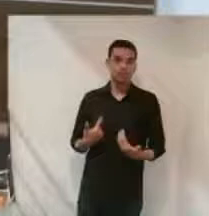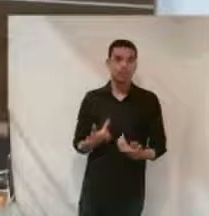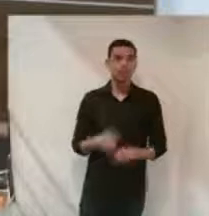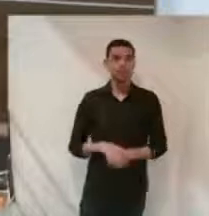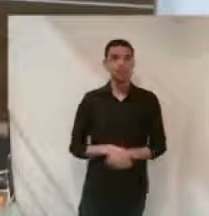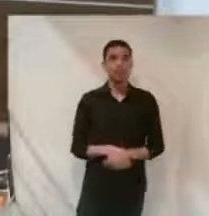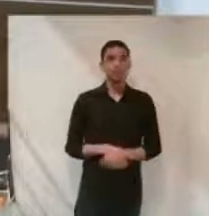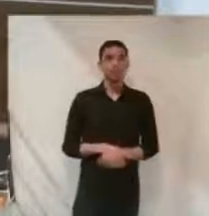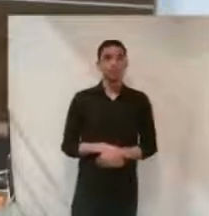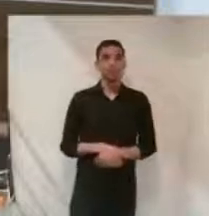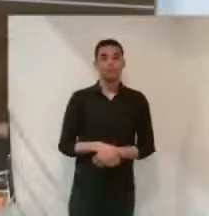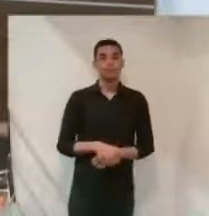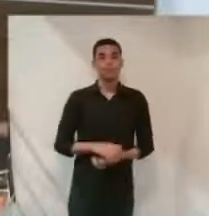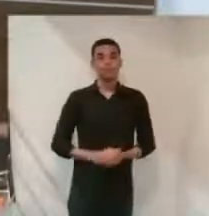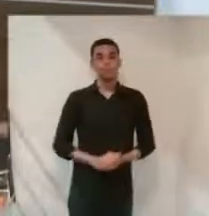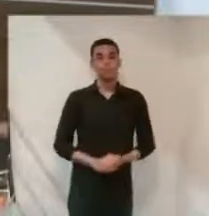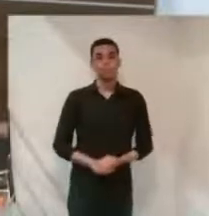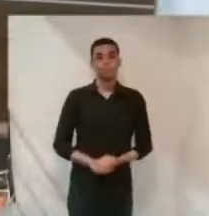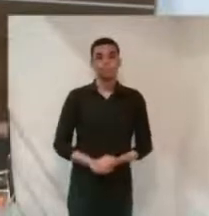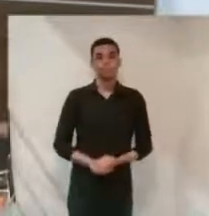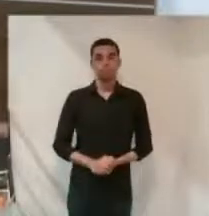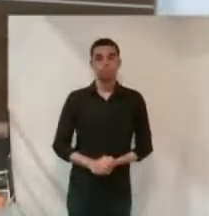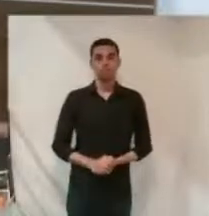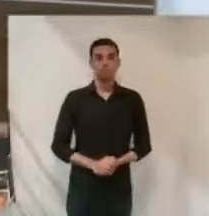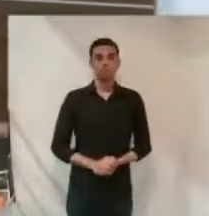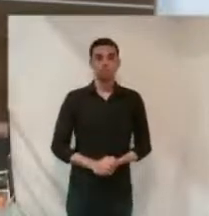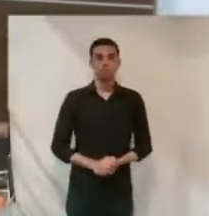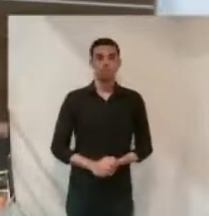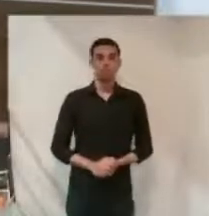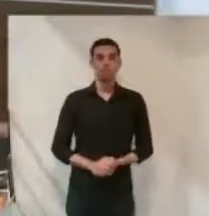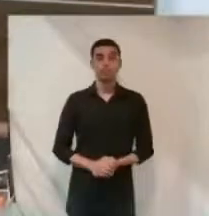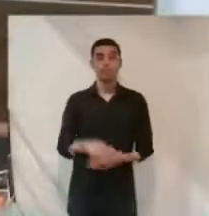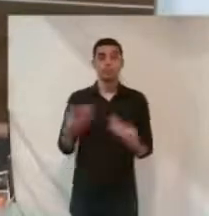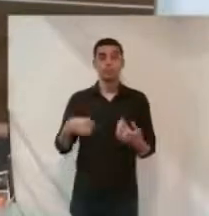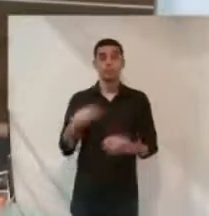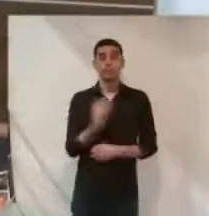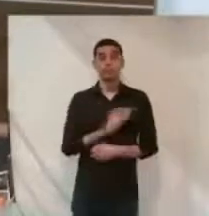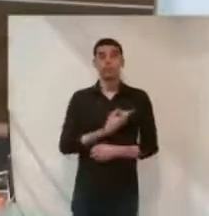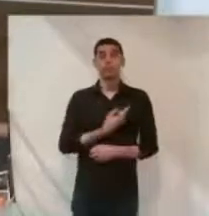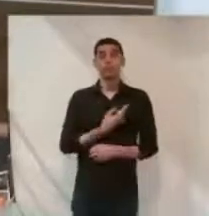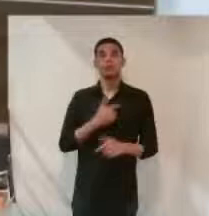todas essas inspeções comigo. E a gente trabalhou muito,